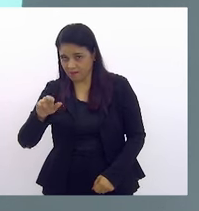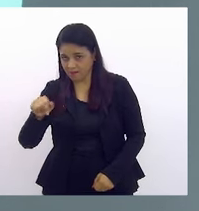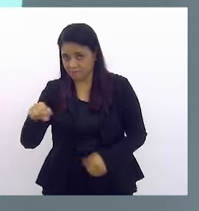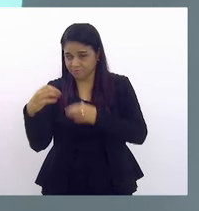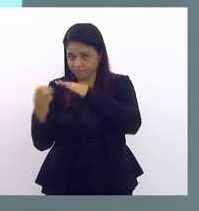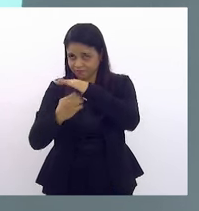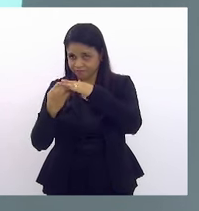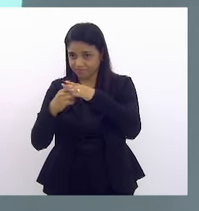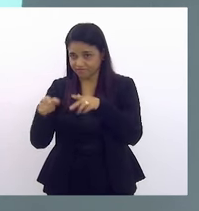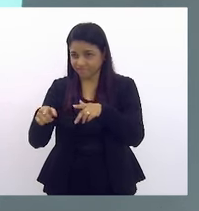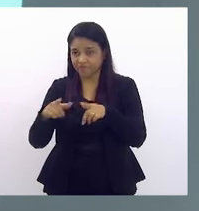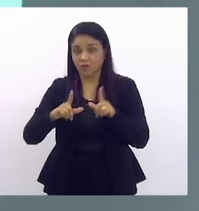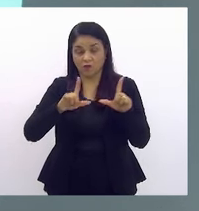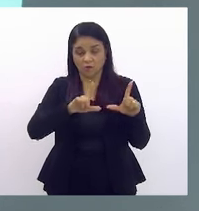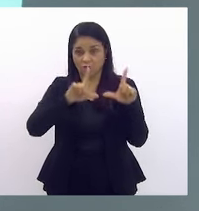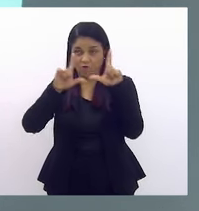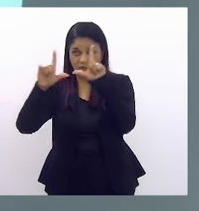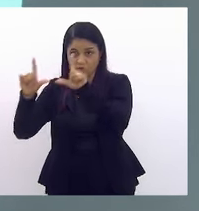favor,